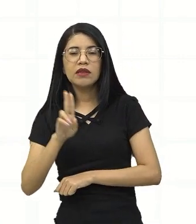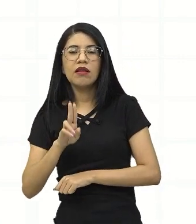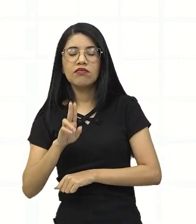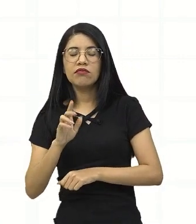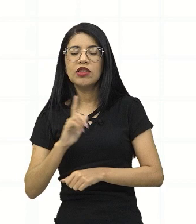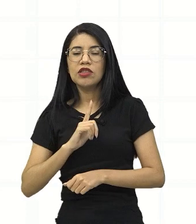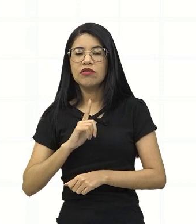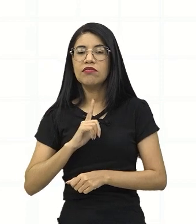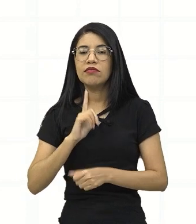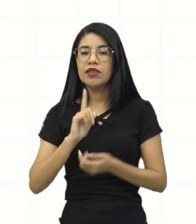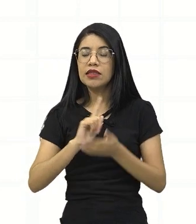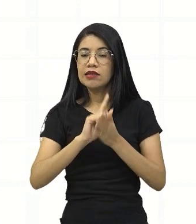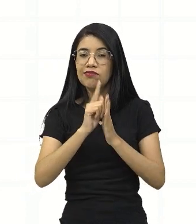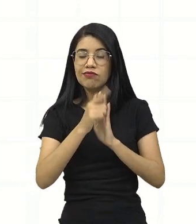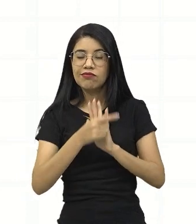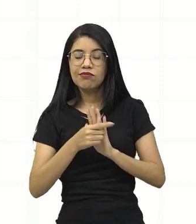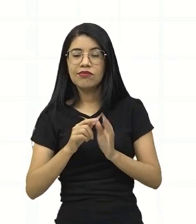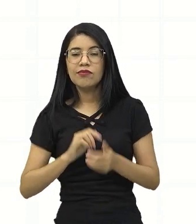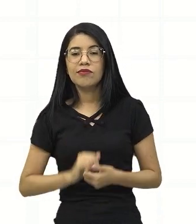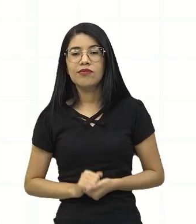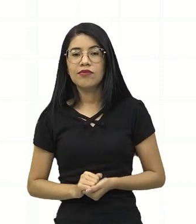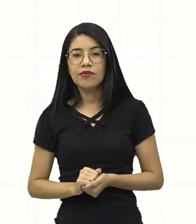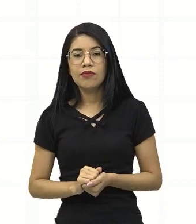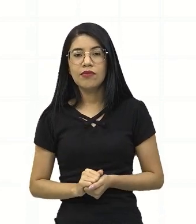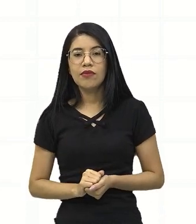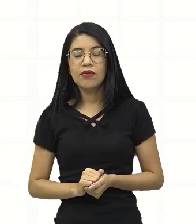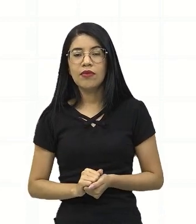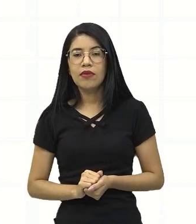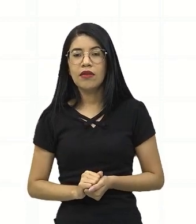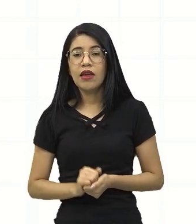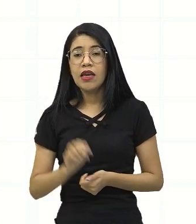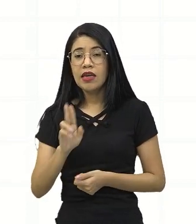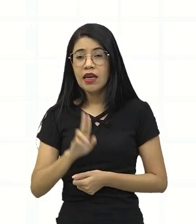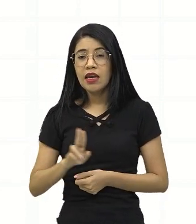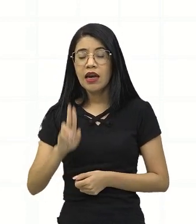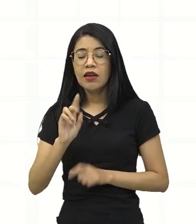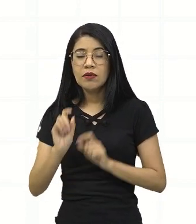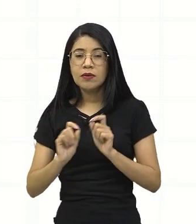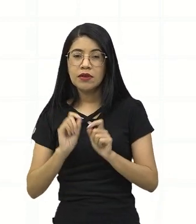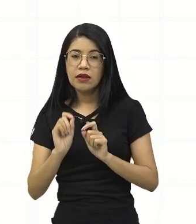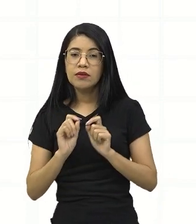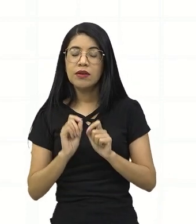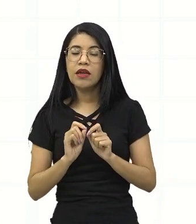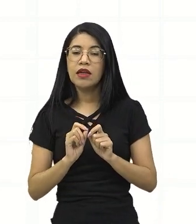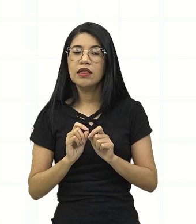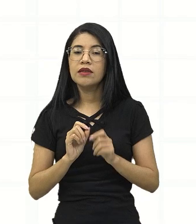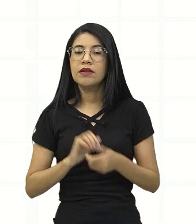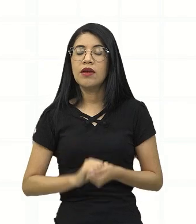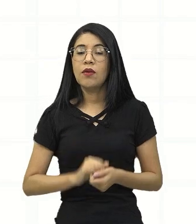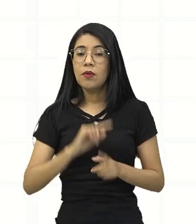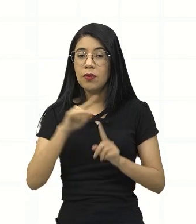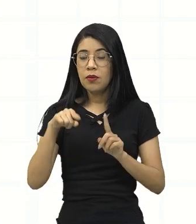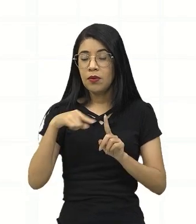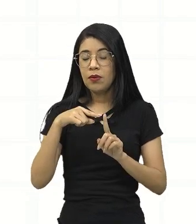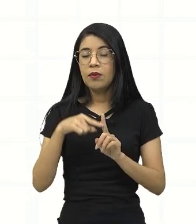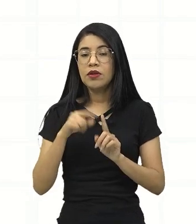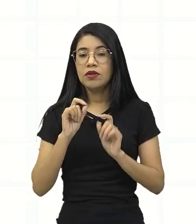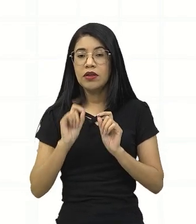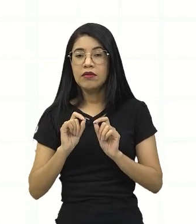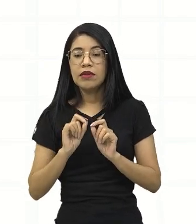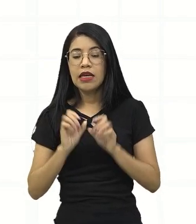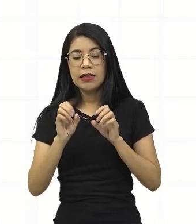gênero textual. E ele se presta exatamente para isso, para essa natureza, ele tem essa intencionalidade, que é o